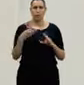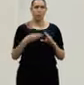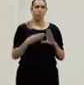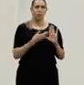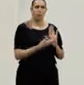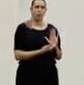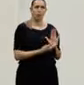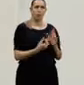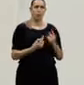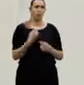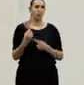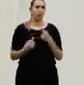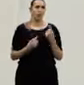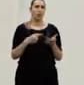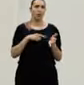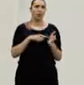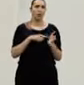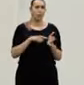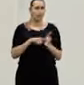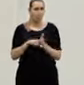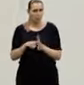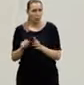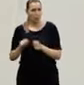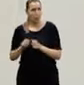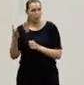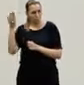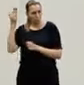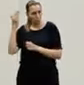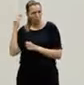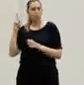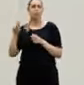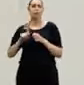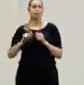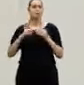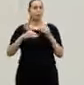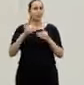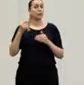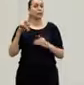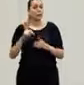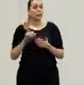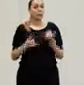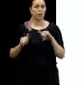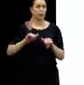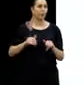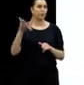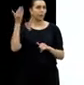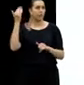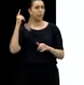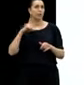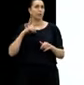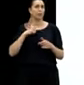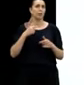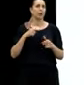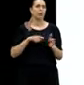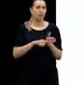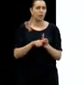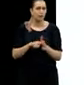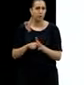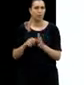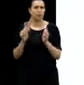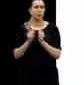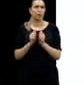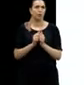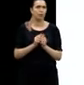para vocês alguns dos trabalhos que já foram feitos e que estão sendo desenvolvidos lá. Então, nós temos trabalhos envolvendo